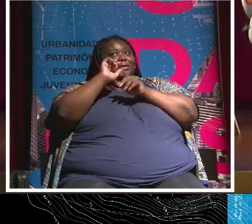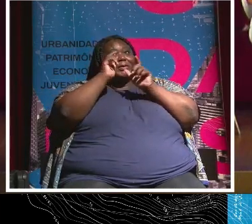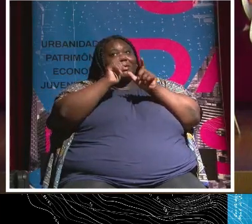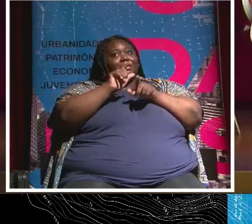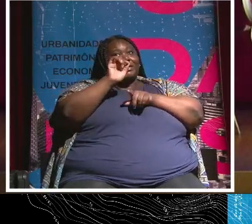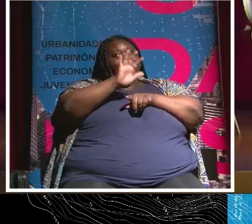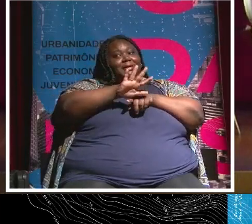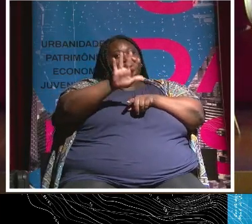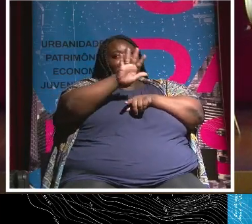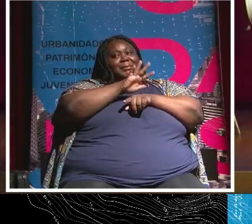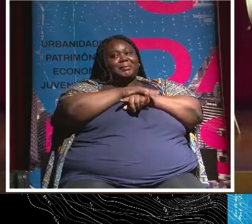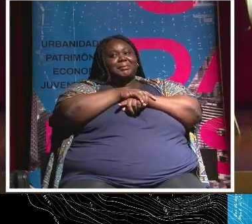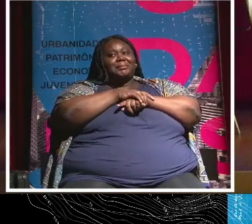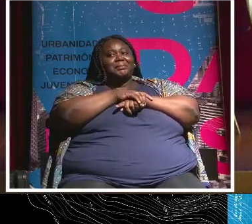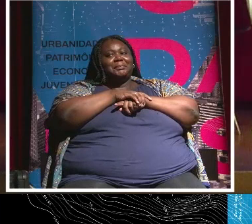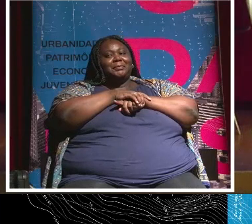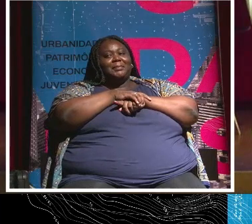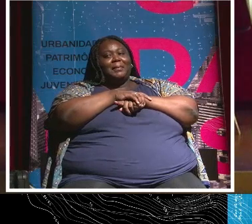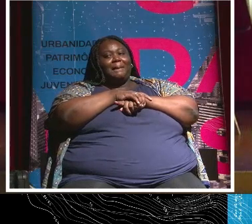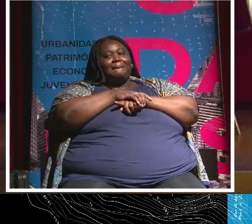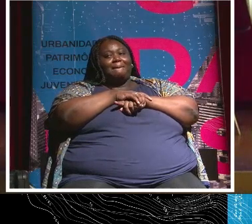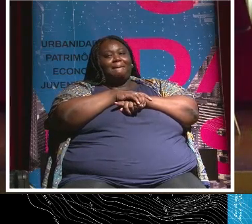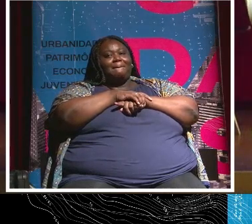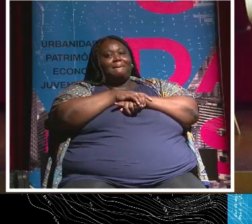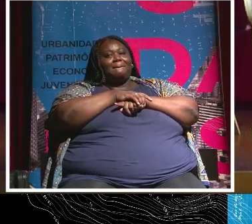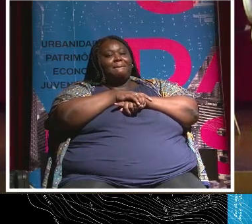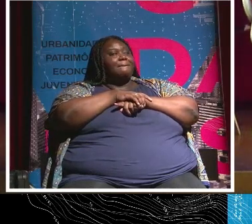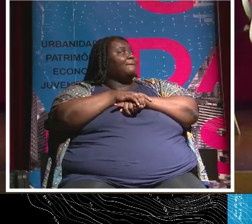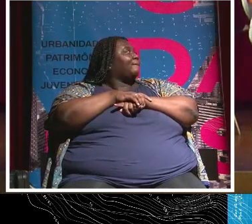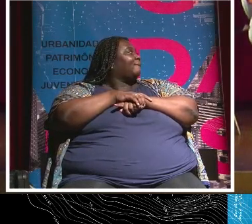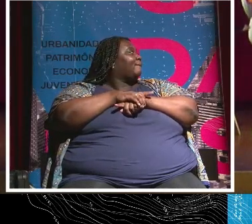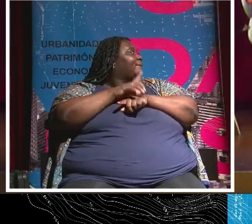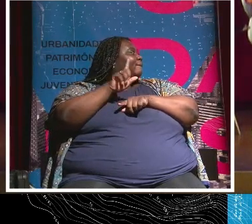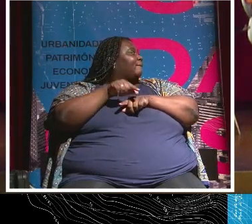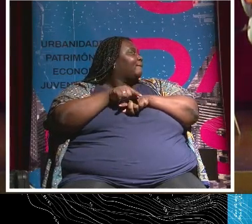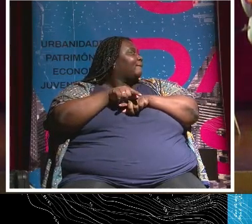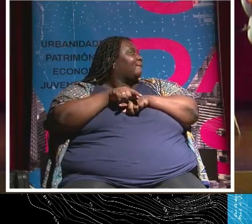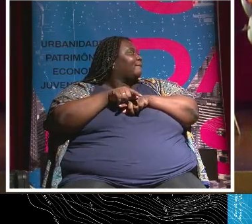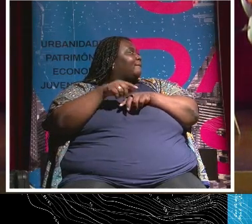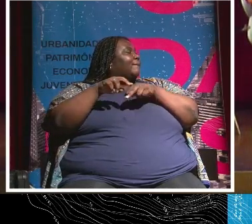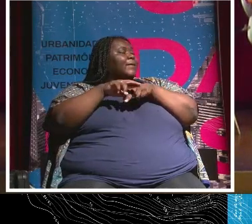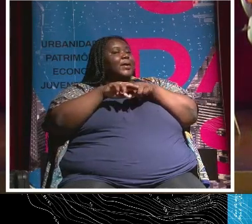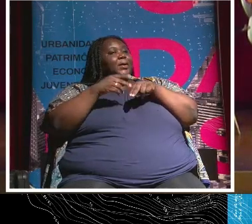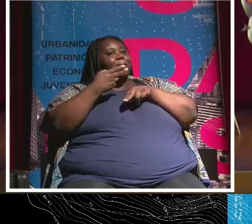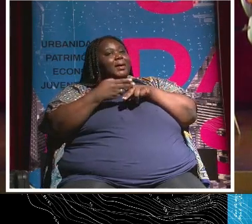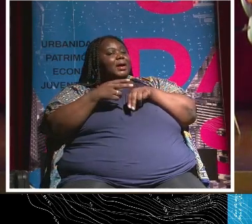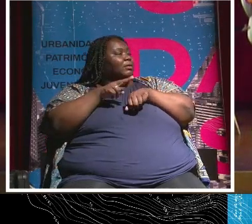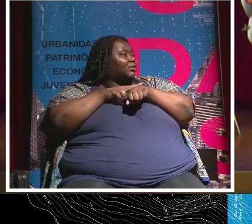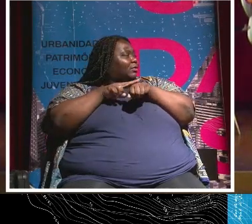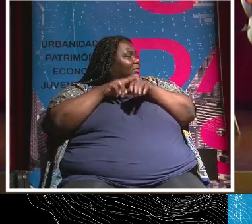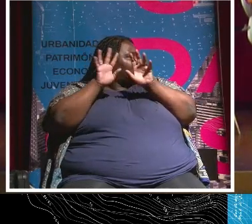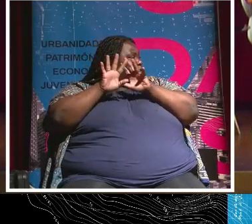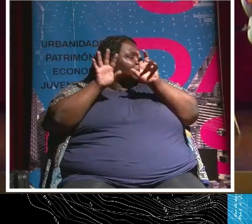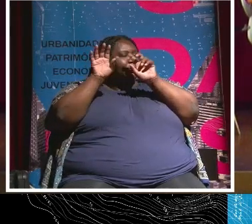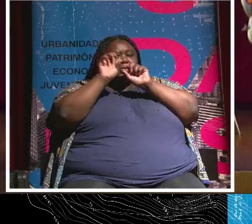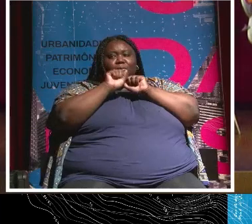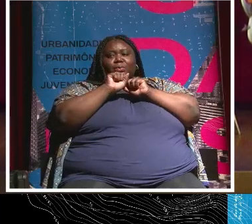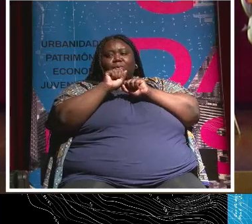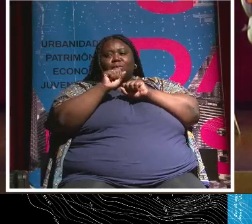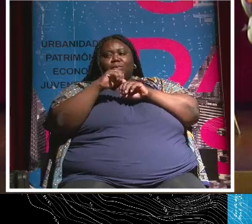da Europa. E estou com uma calça mais esverdeada, do tom escuro, com sapato